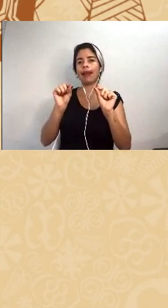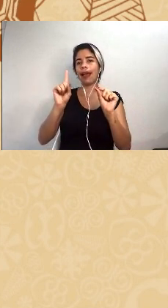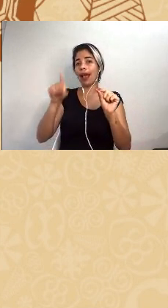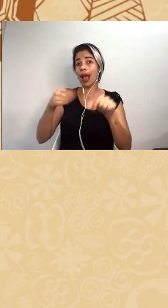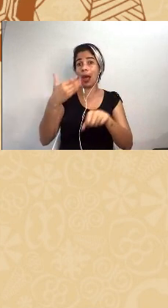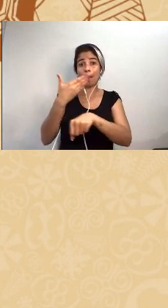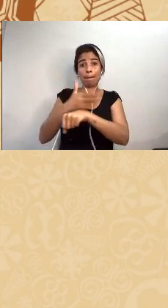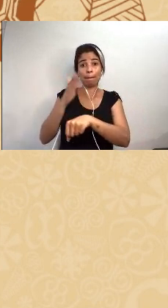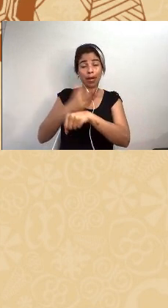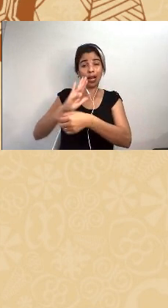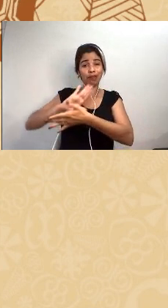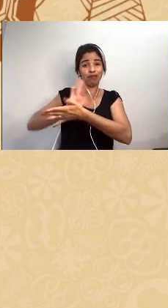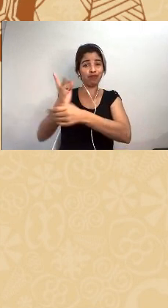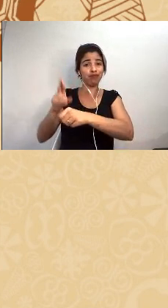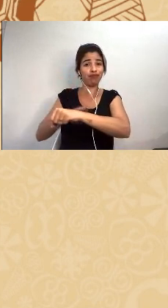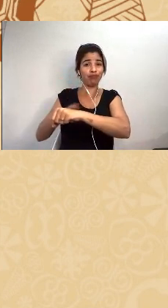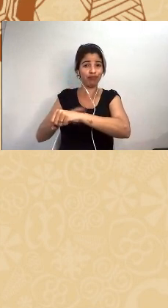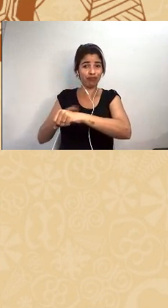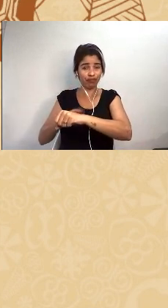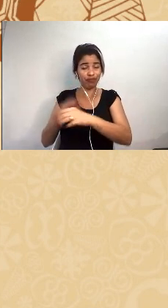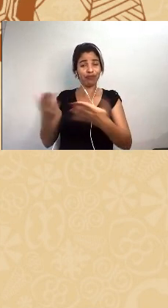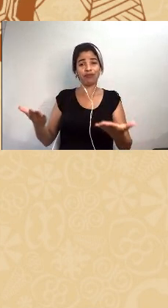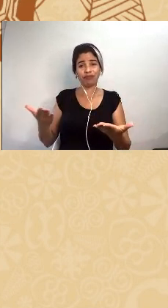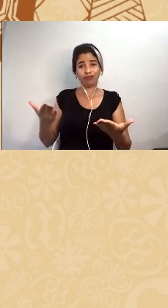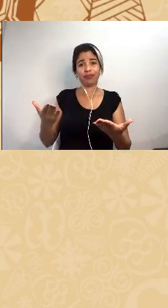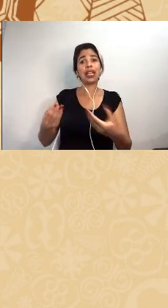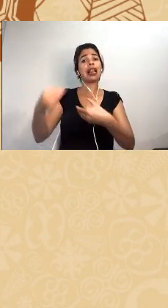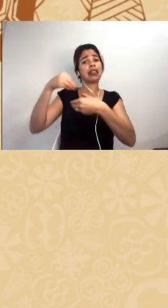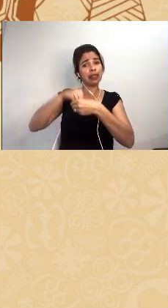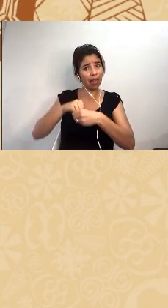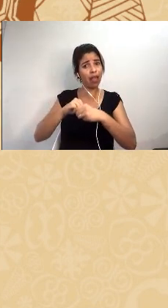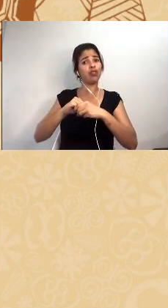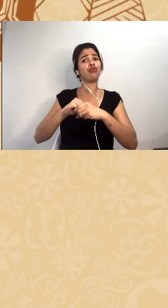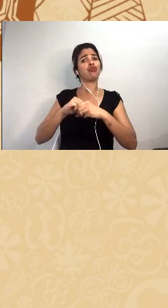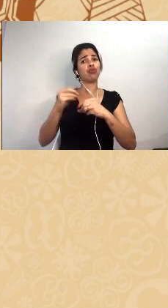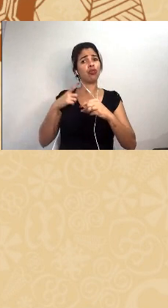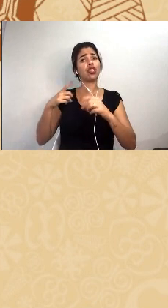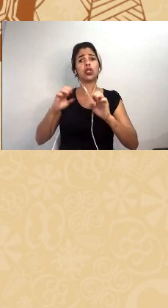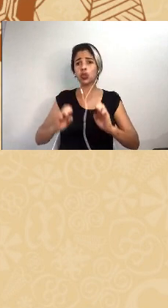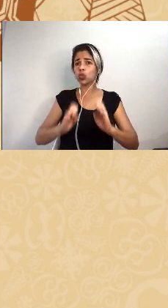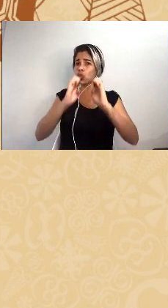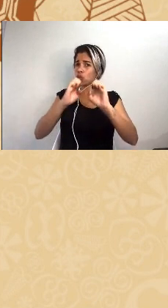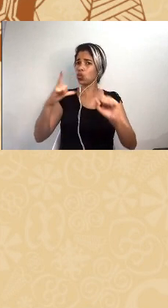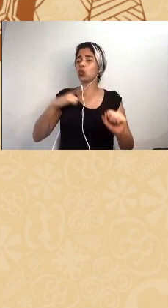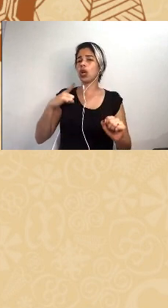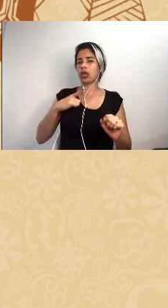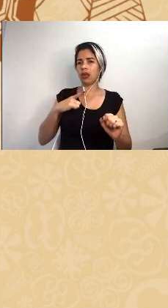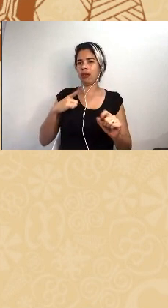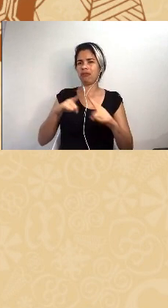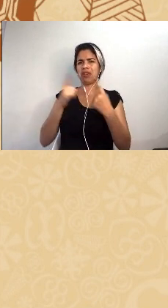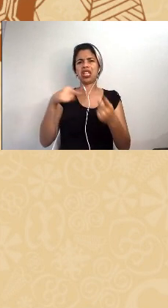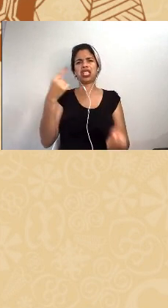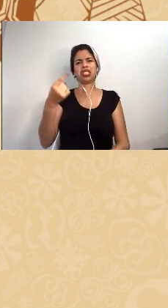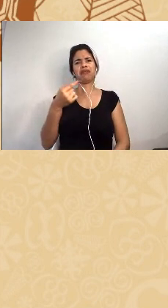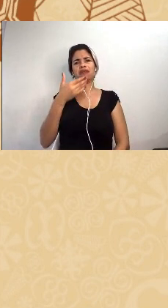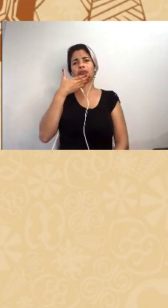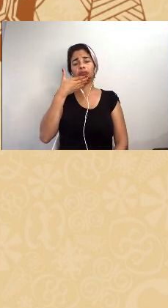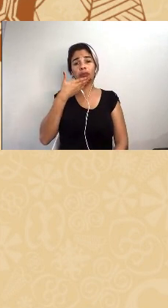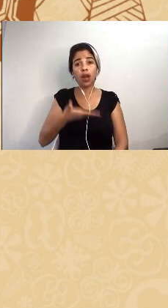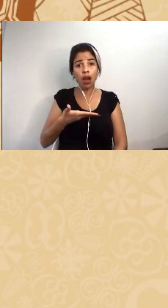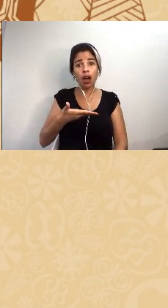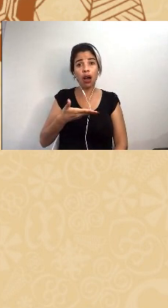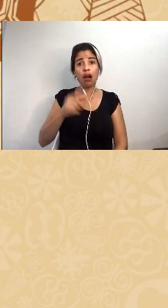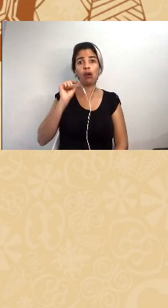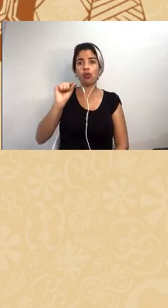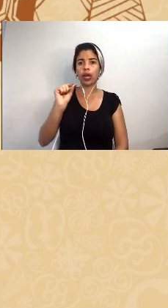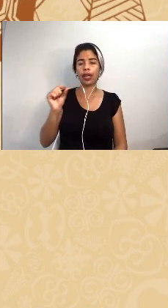do racismo institucional e dentro de uma estrutura. E aí, o que chama atenção na gente, né, para a gente no vídeo, né, do